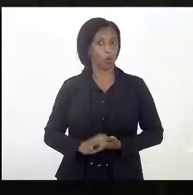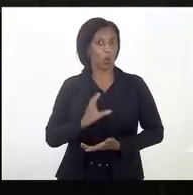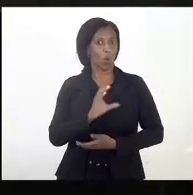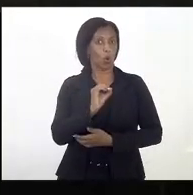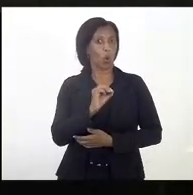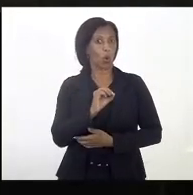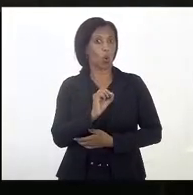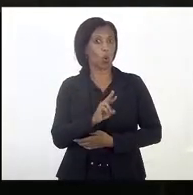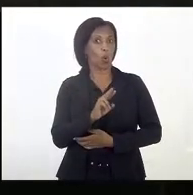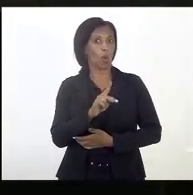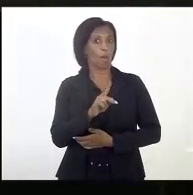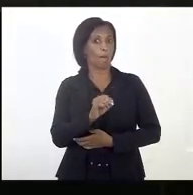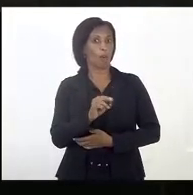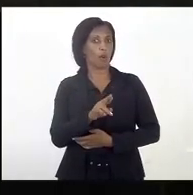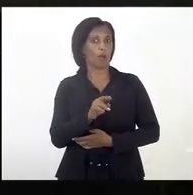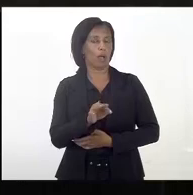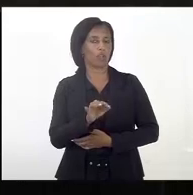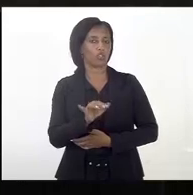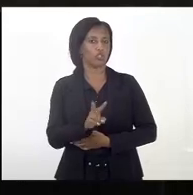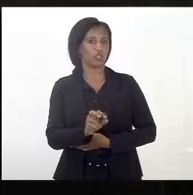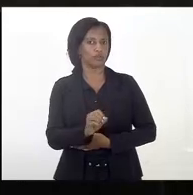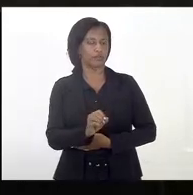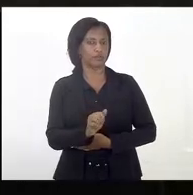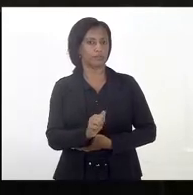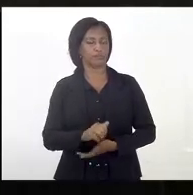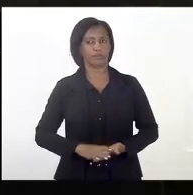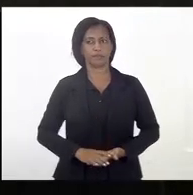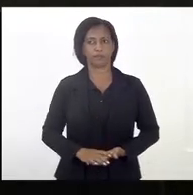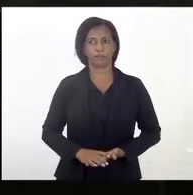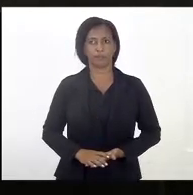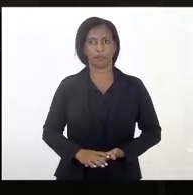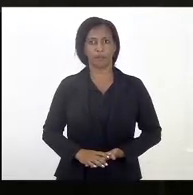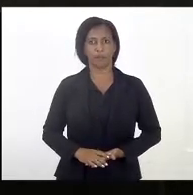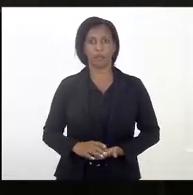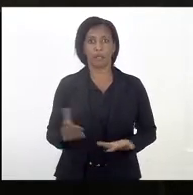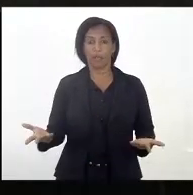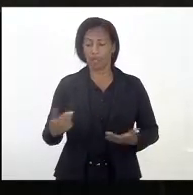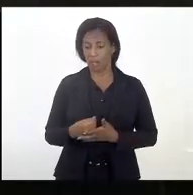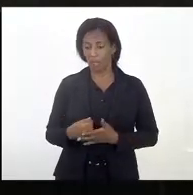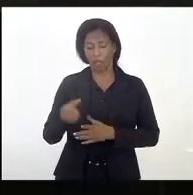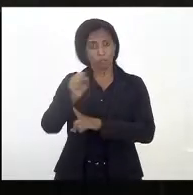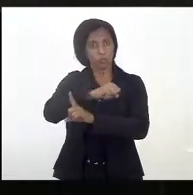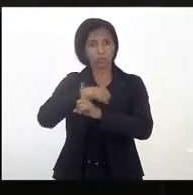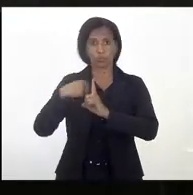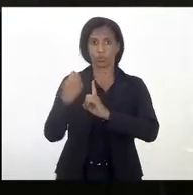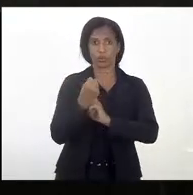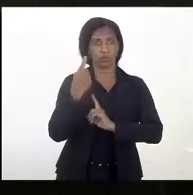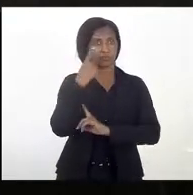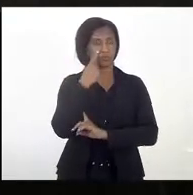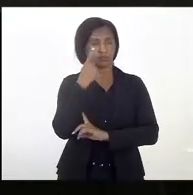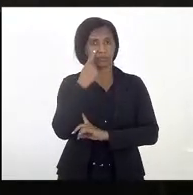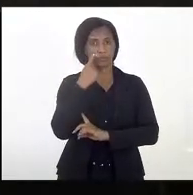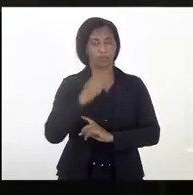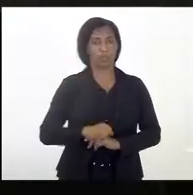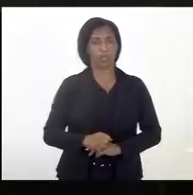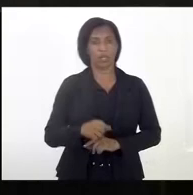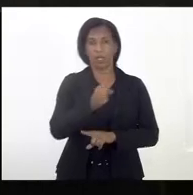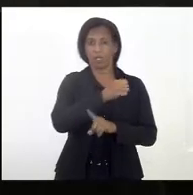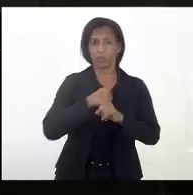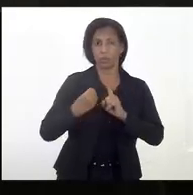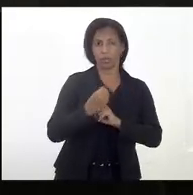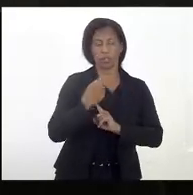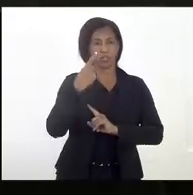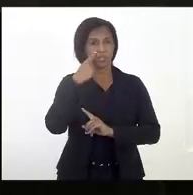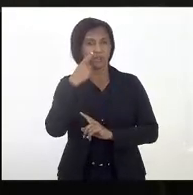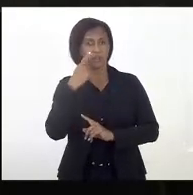corporativa quem cara-pálida coração que a gente defende a sociedade que a sociedade que se beneficia